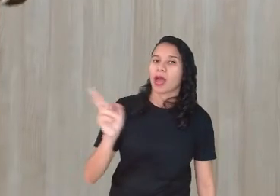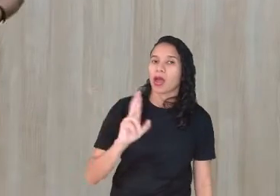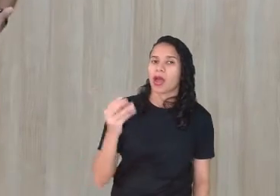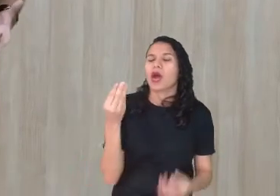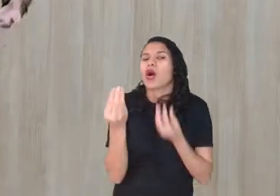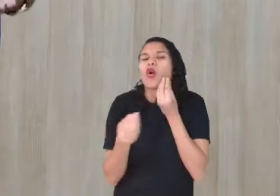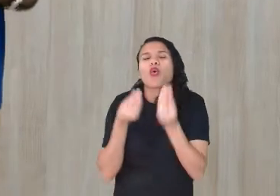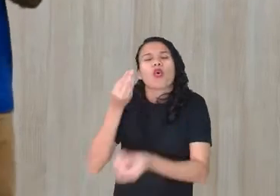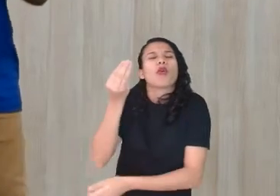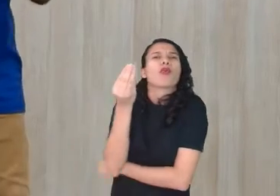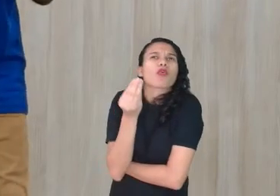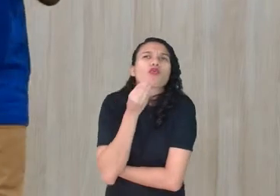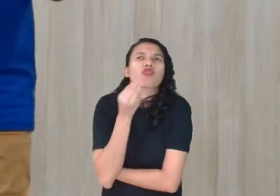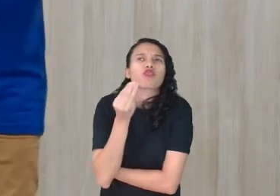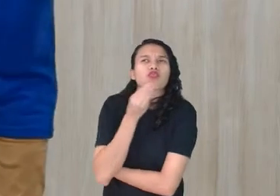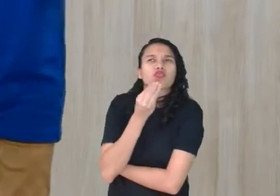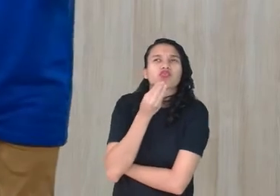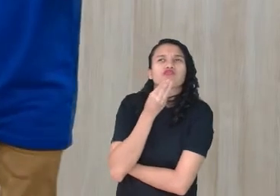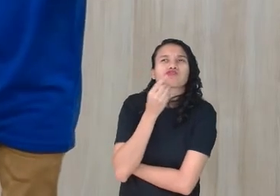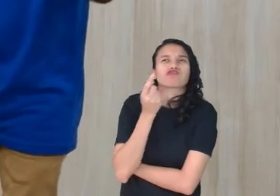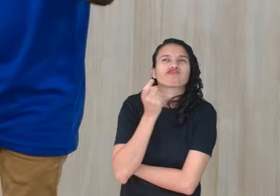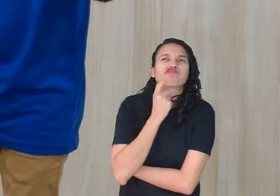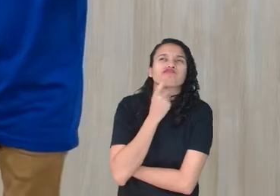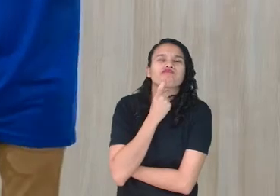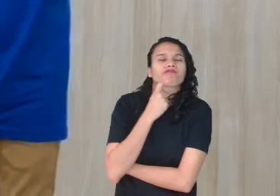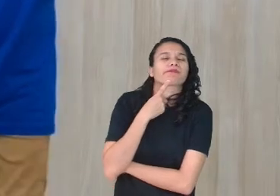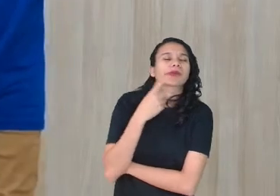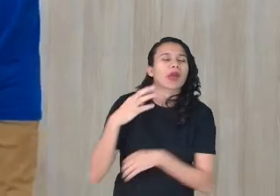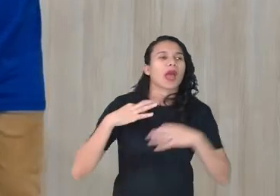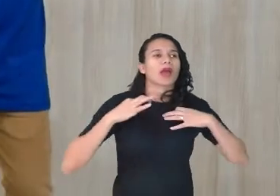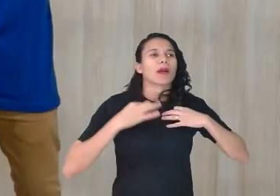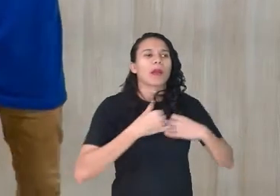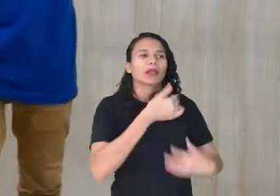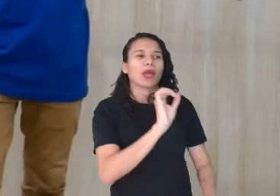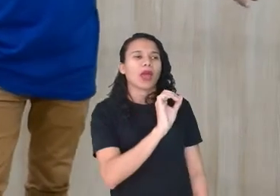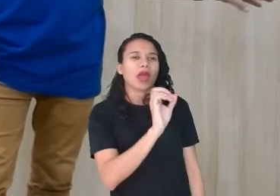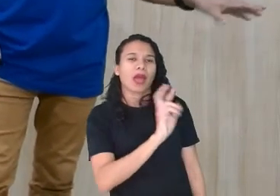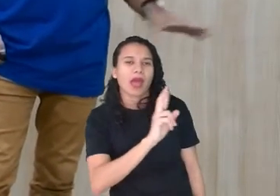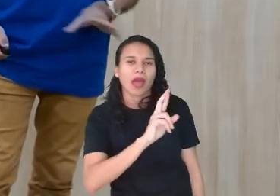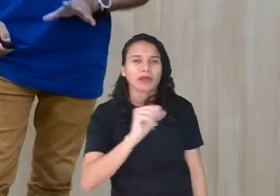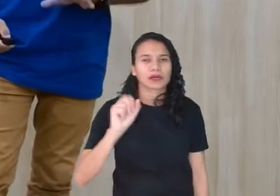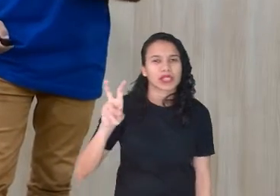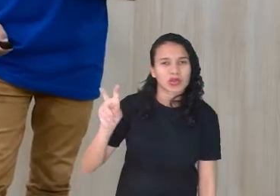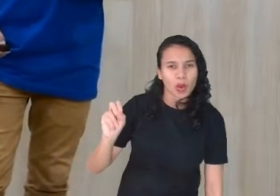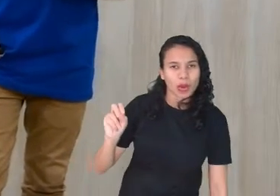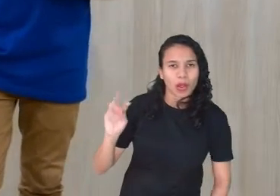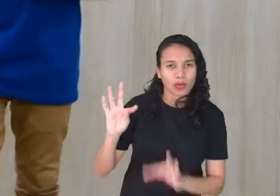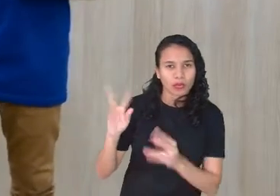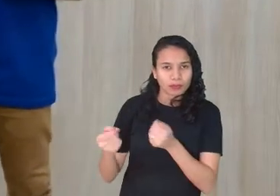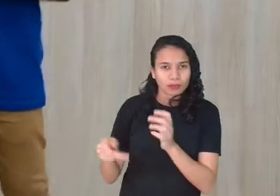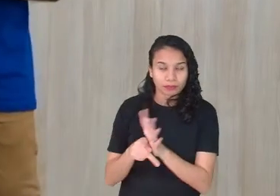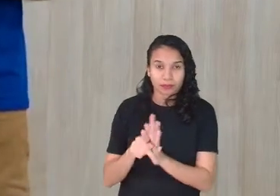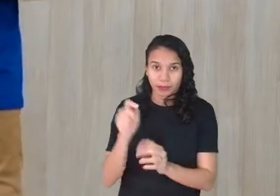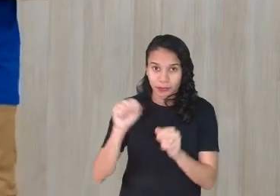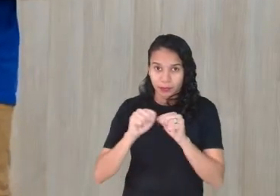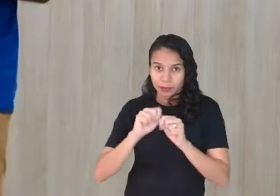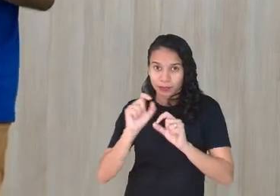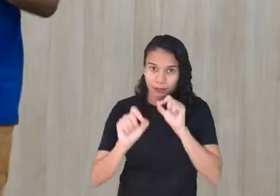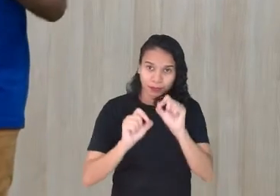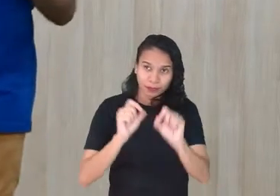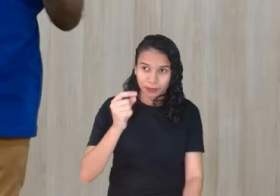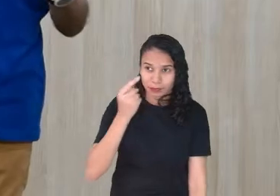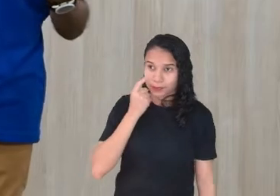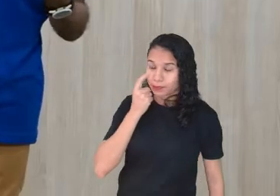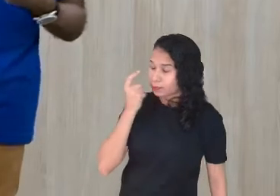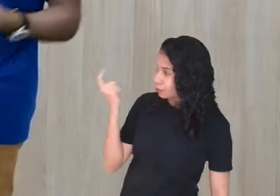faço uma probabilidade de pegar uma camisa de R$10 no total dessas 50? Gente? Aí eu posso fazer o seguinte com vocês. Ó, vou